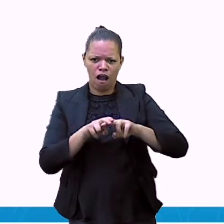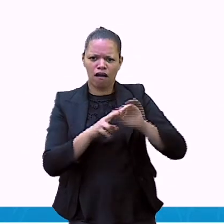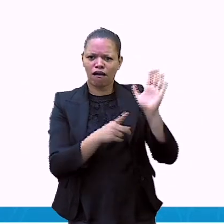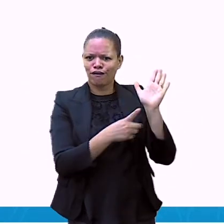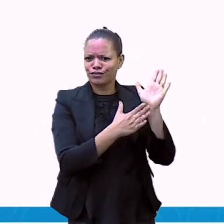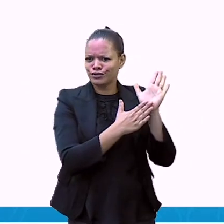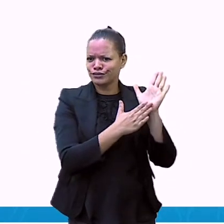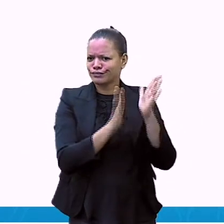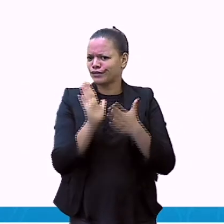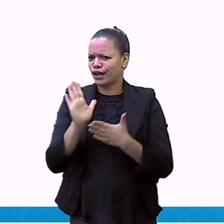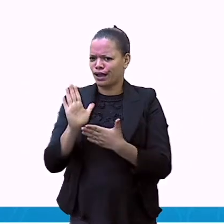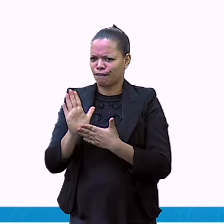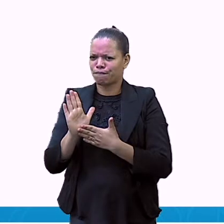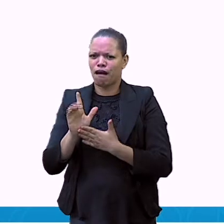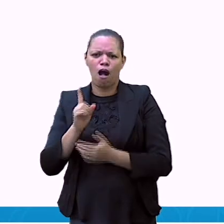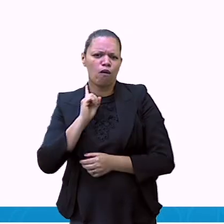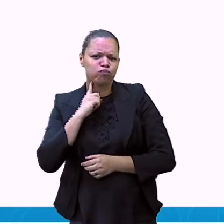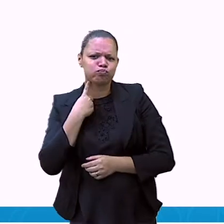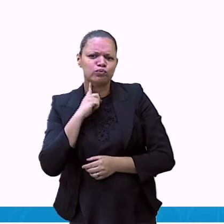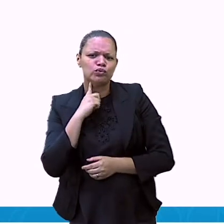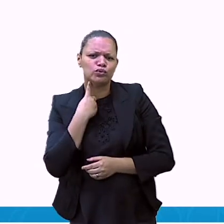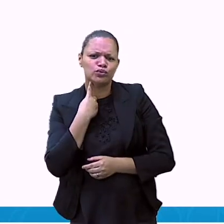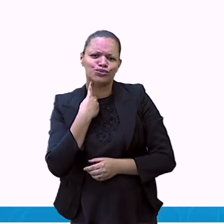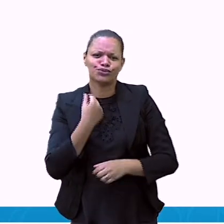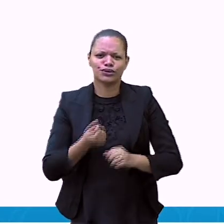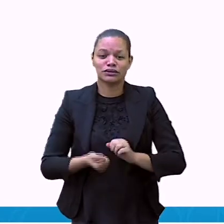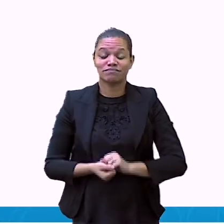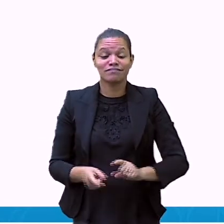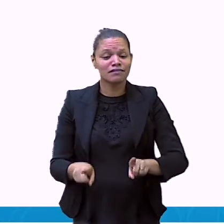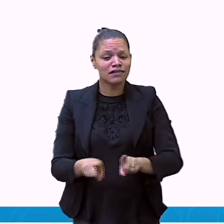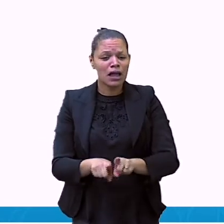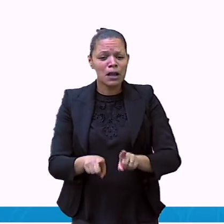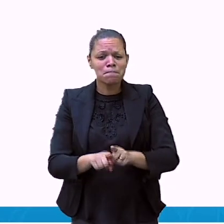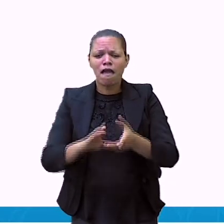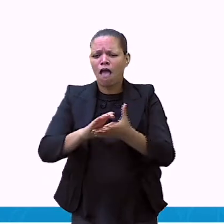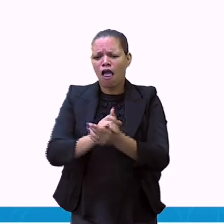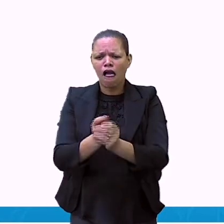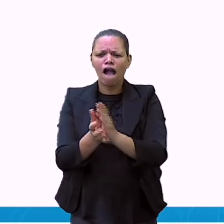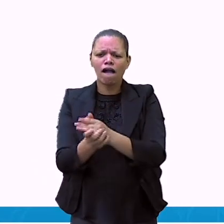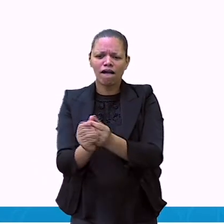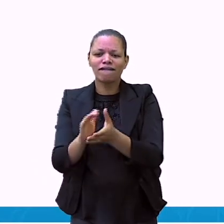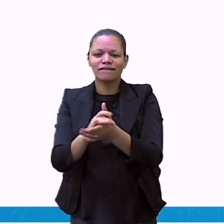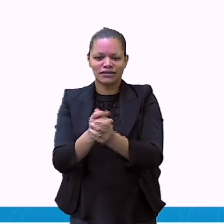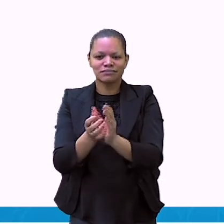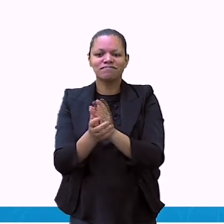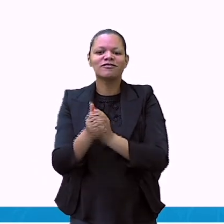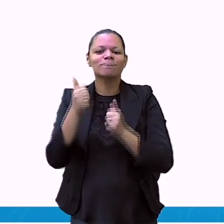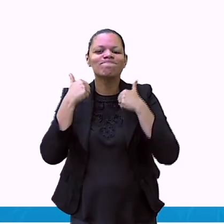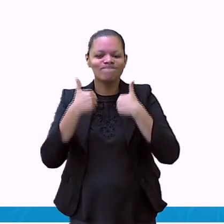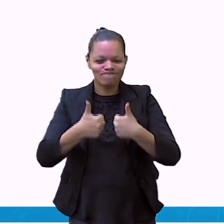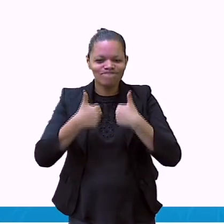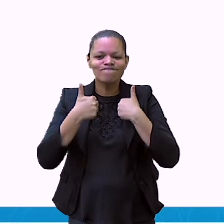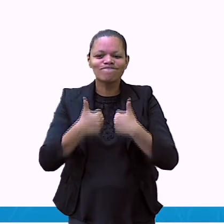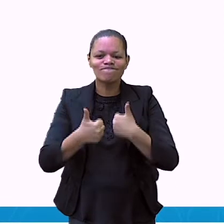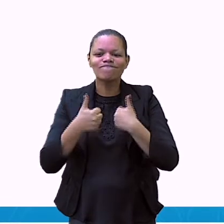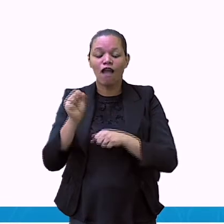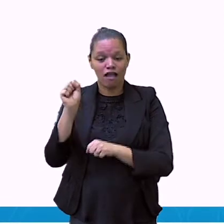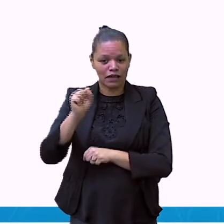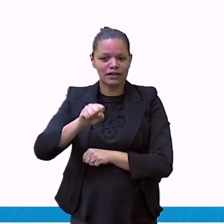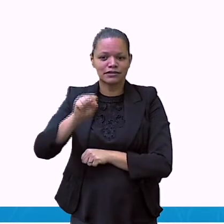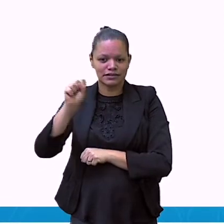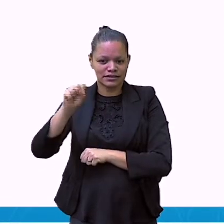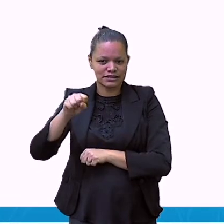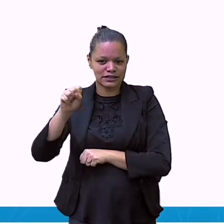contaminada. Lavar as mãos antes das refeições Bacana, eu acho que essa